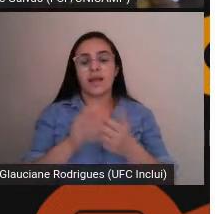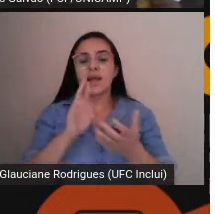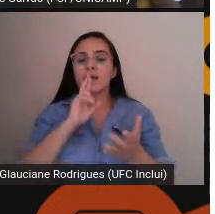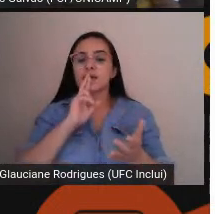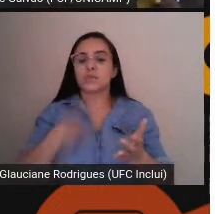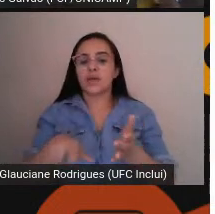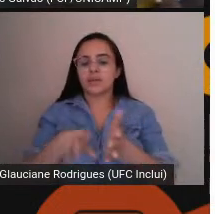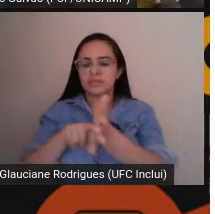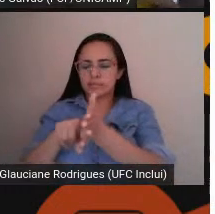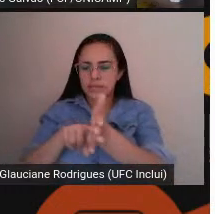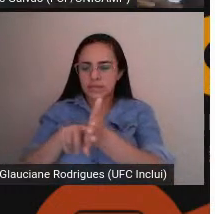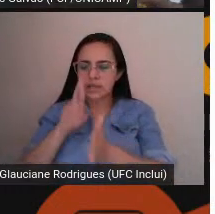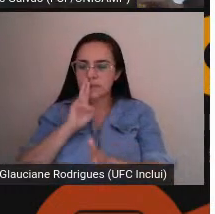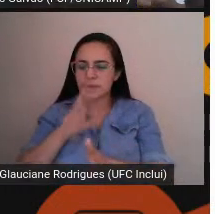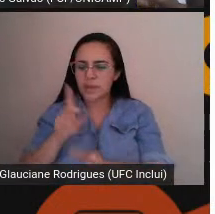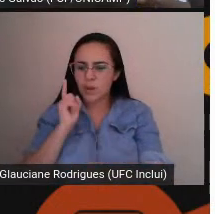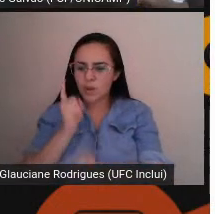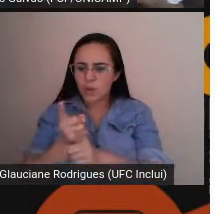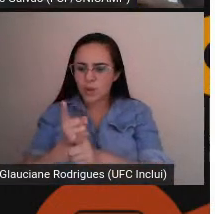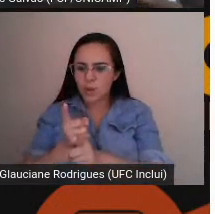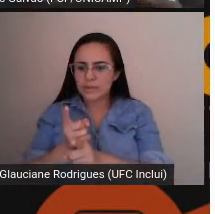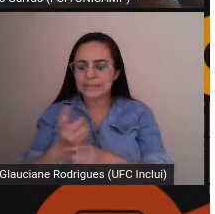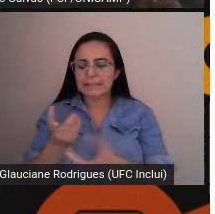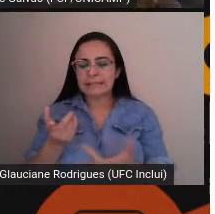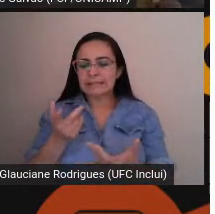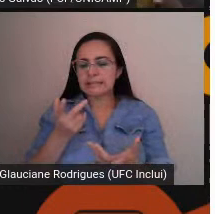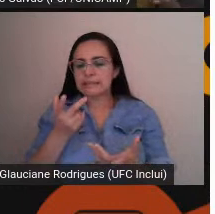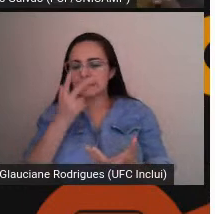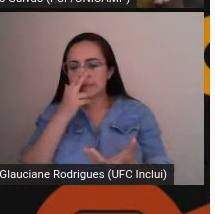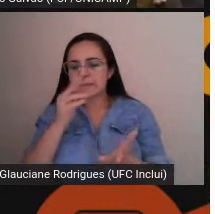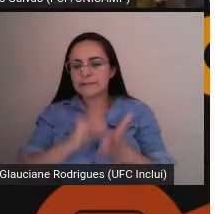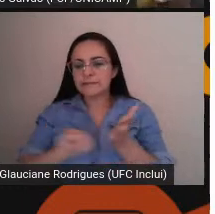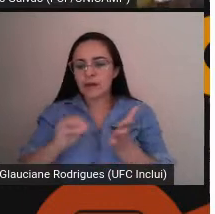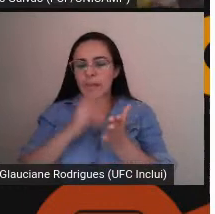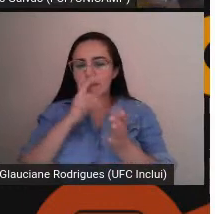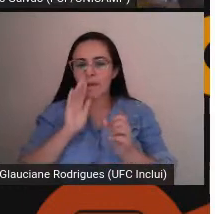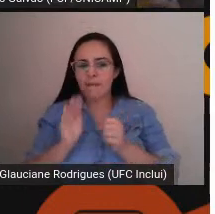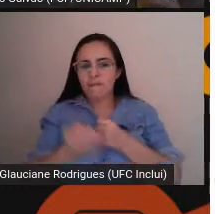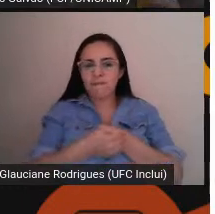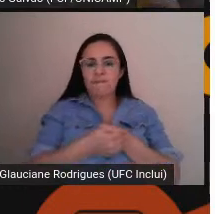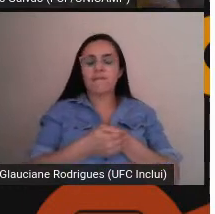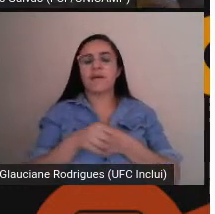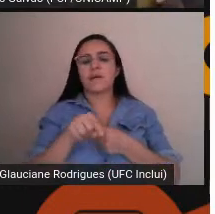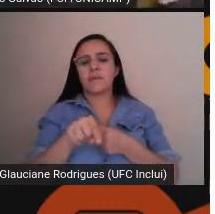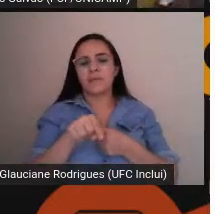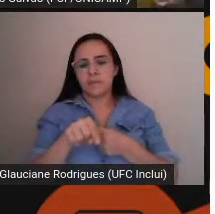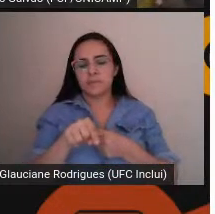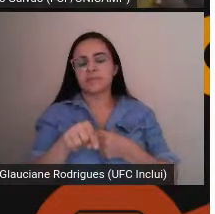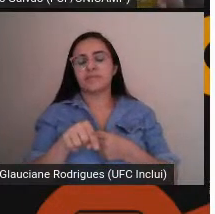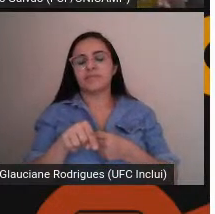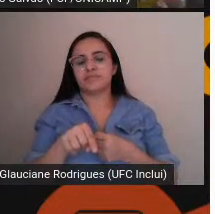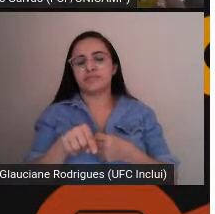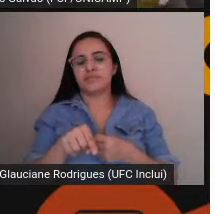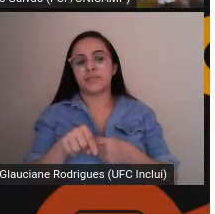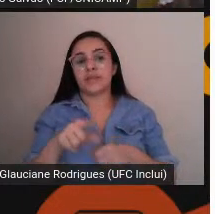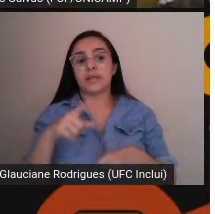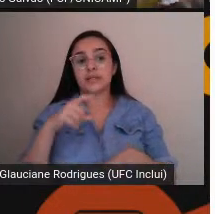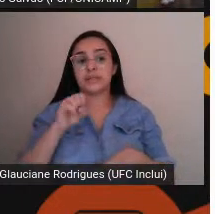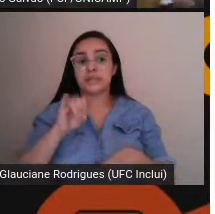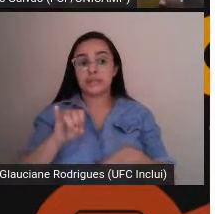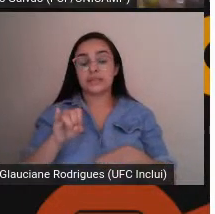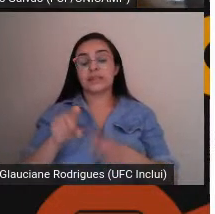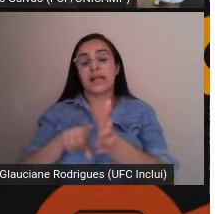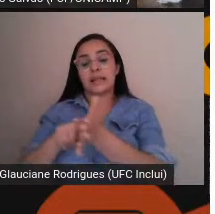para encontrar a verdade, que, por exemplo, é feito na área de física de partícula, em que, quando é feita análise